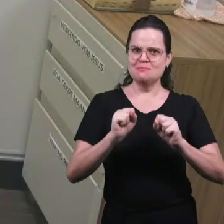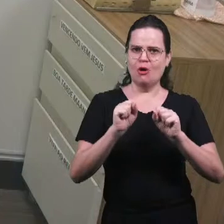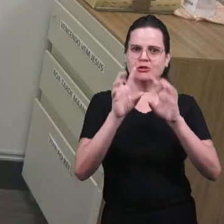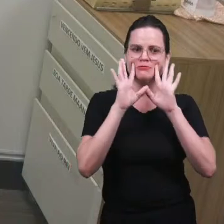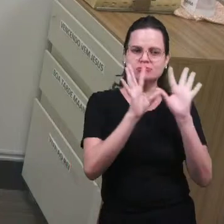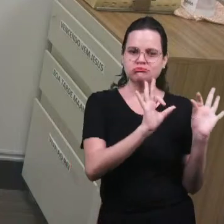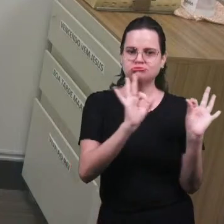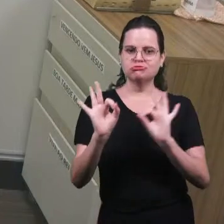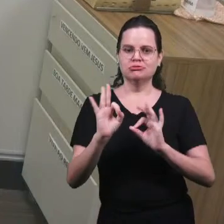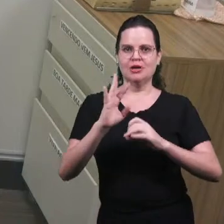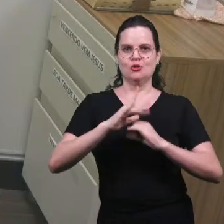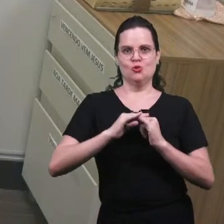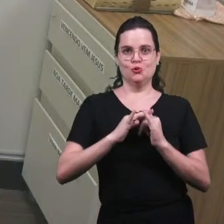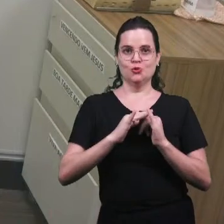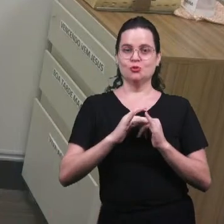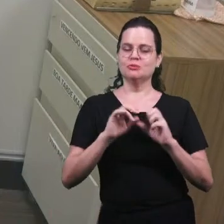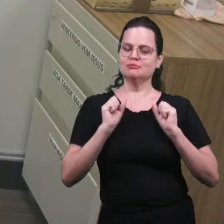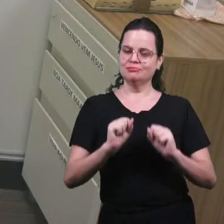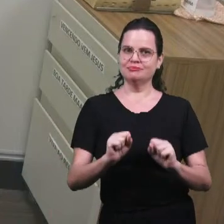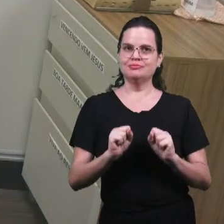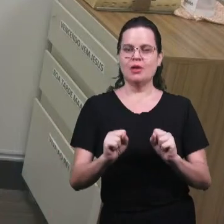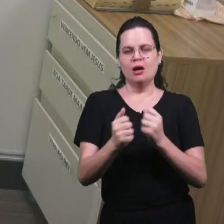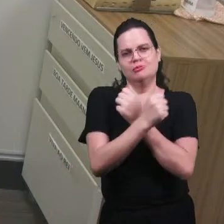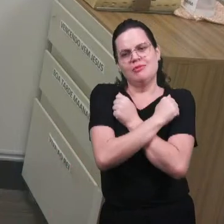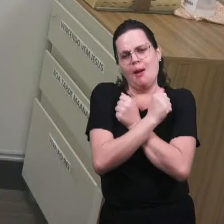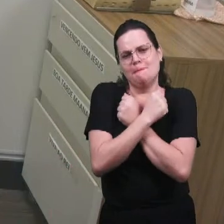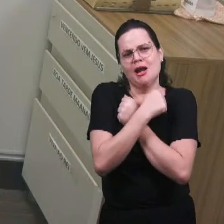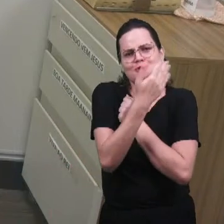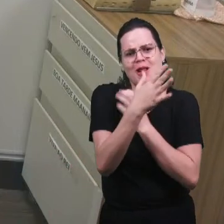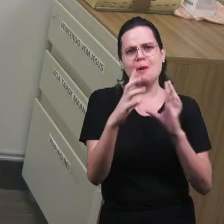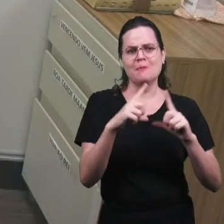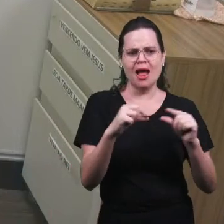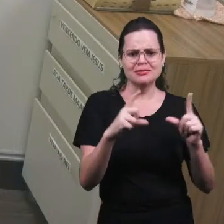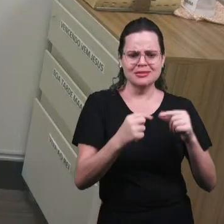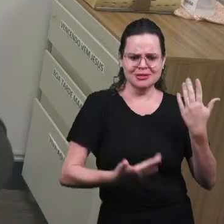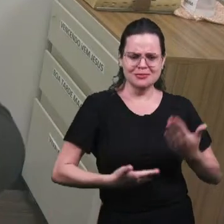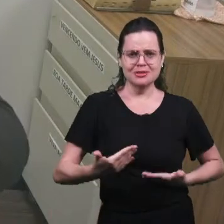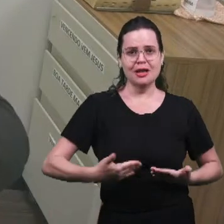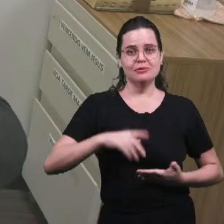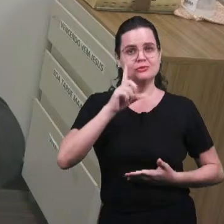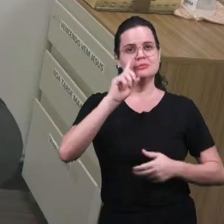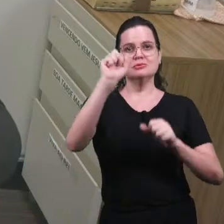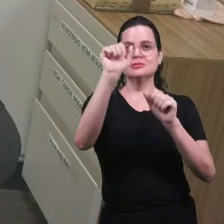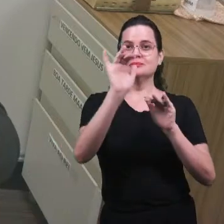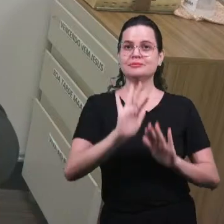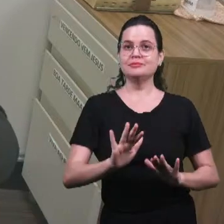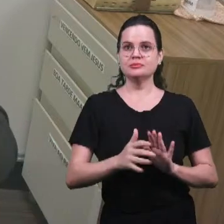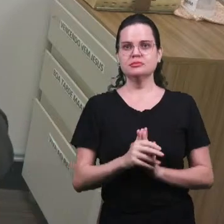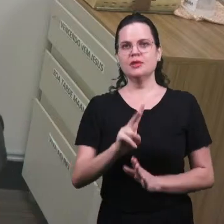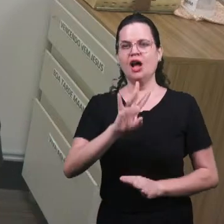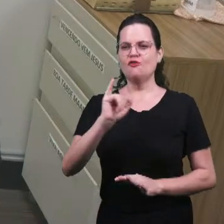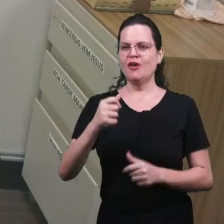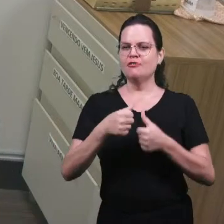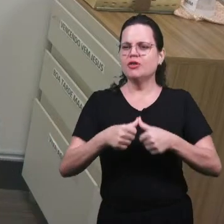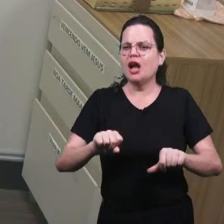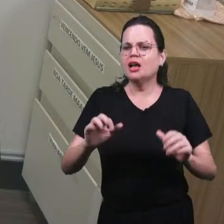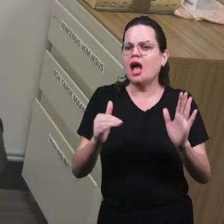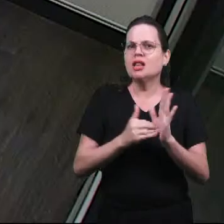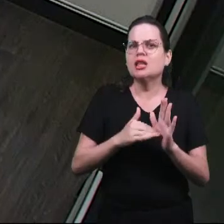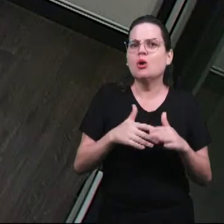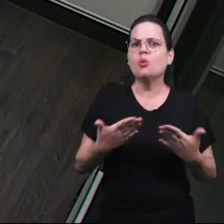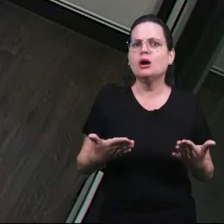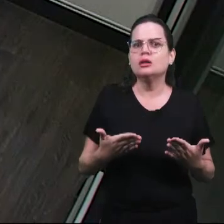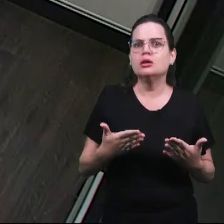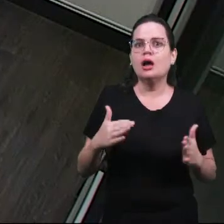digitais. Pastor Fábio Gomes, muito obrigado. Dá um abraço nos irmãos de Brasília e que Deus abençoe. Pastor, vai ficar aqui até quando? Até semana que vem com a gente aí?